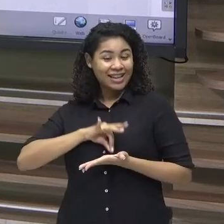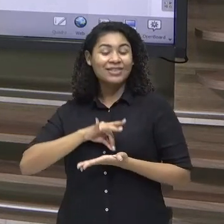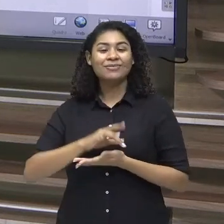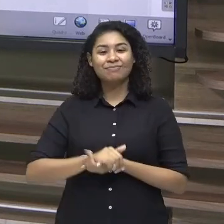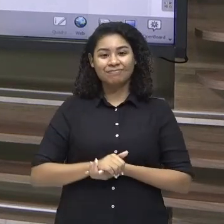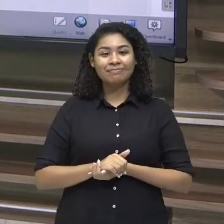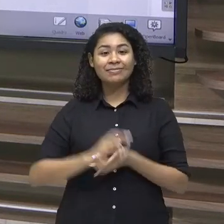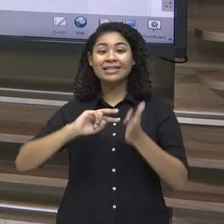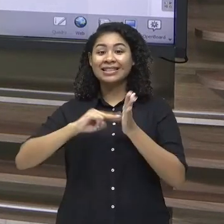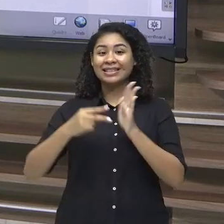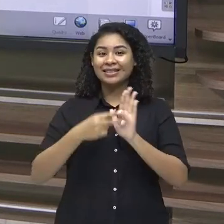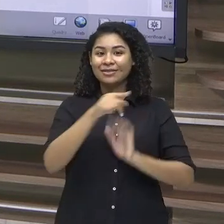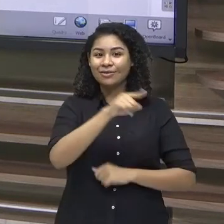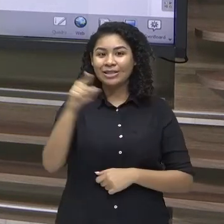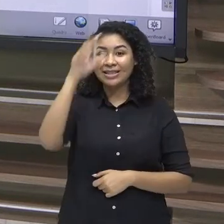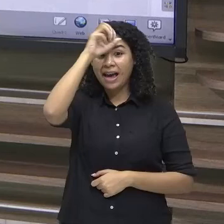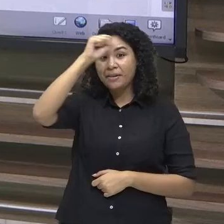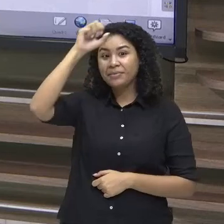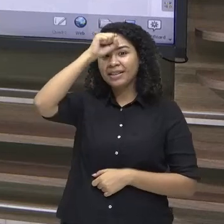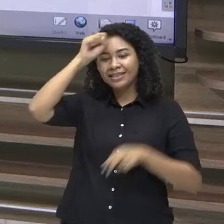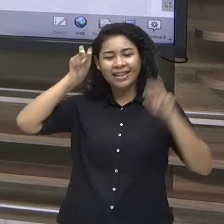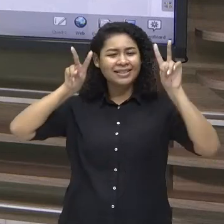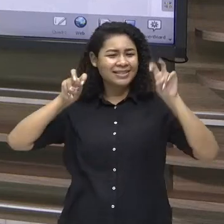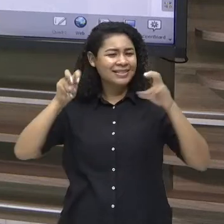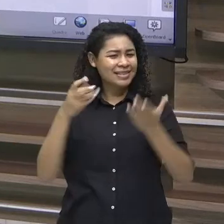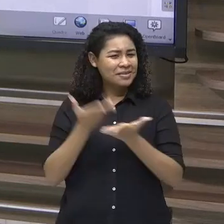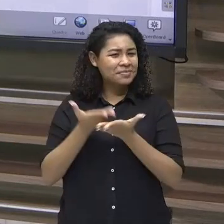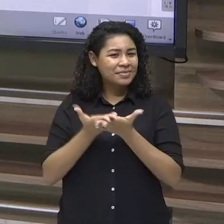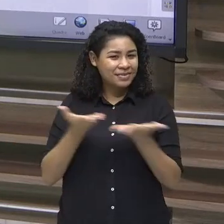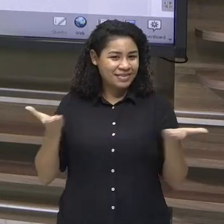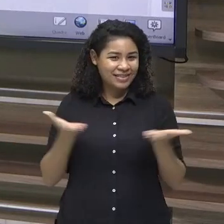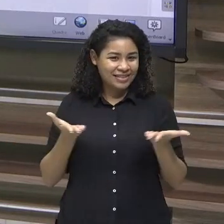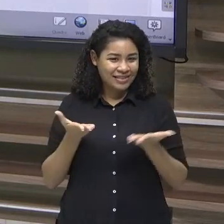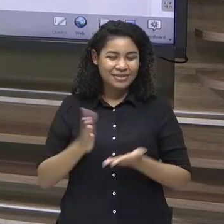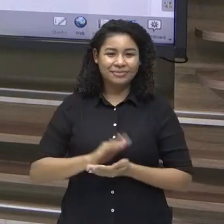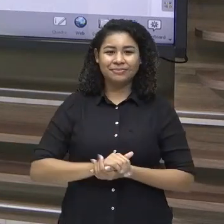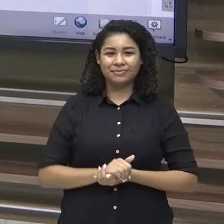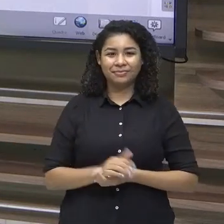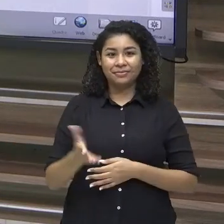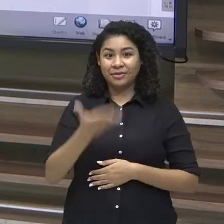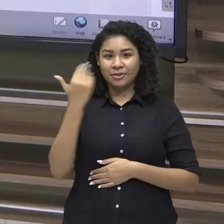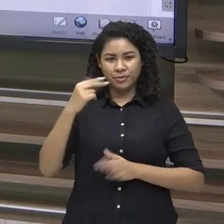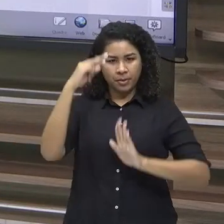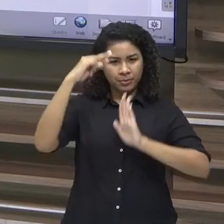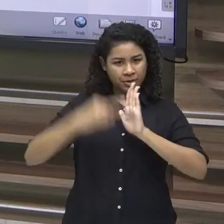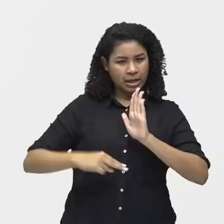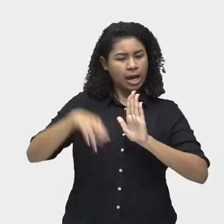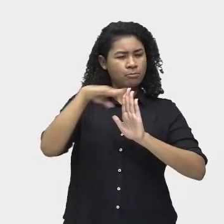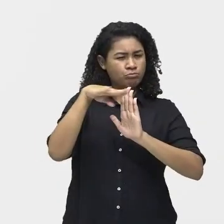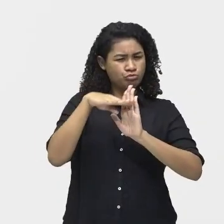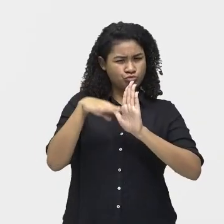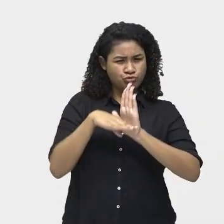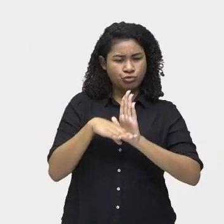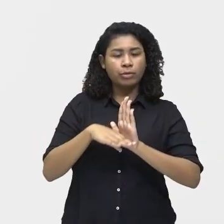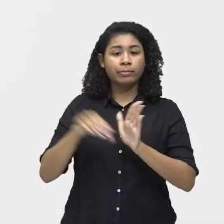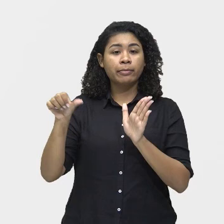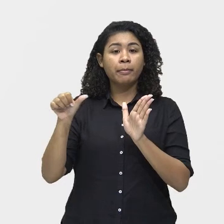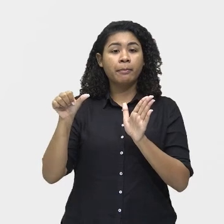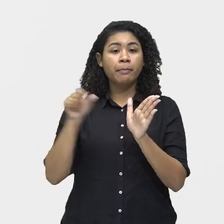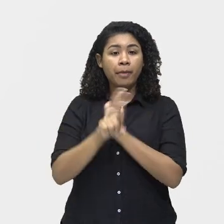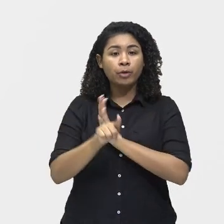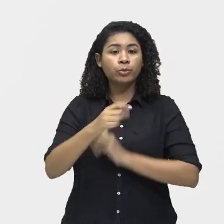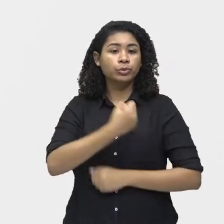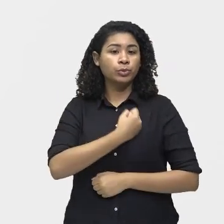estão aprendendo o conteúdo que a gente quer repassar. Vamos agora rever as questões que a gente passou para vocês, questão 1 e questão